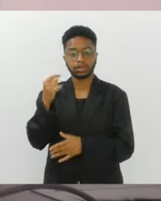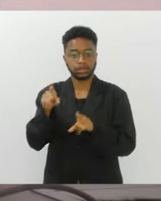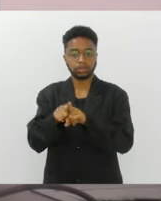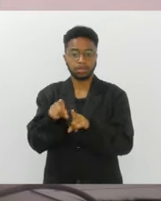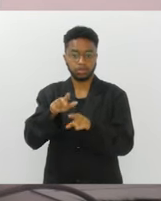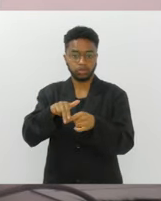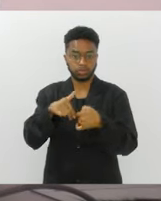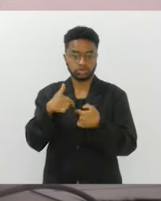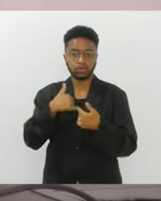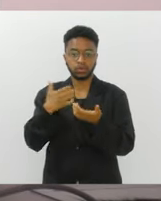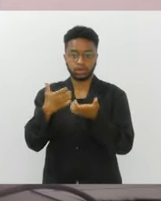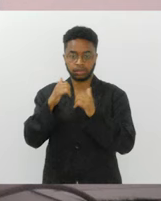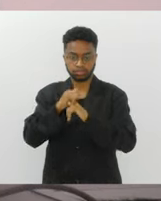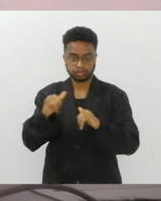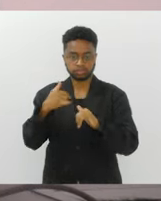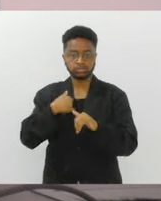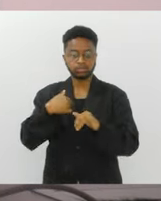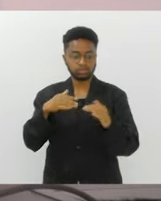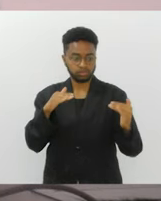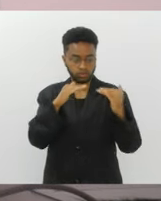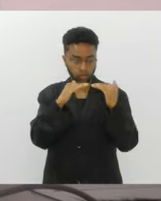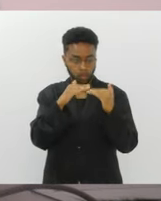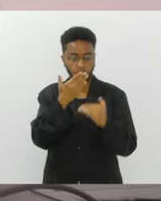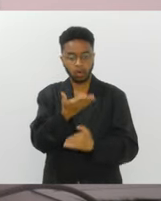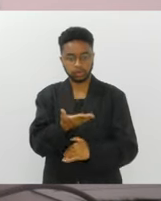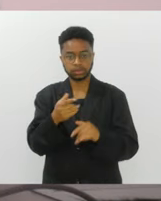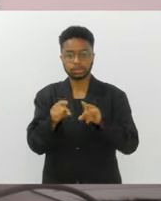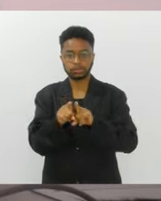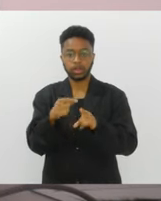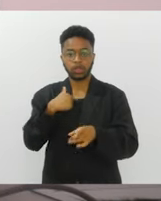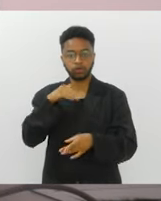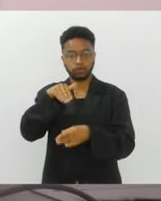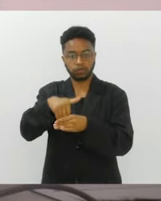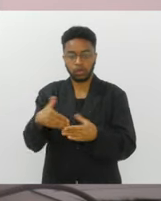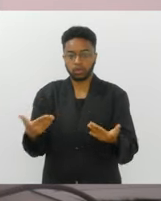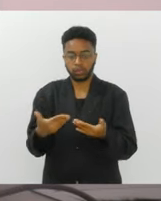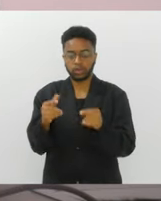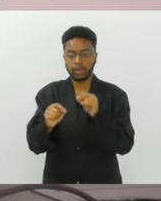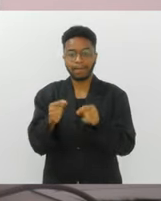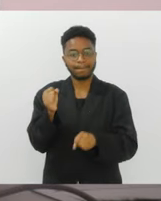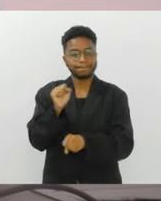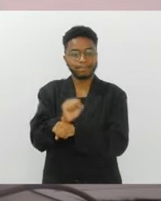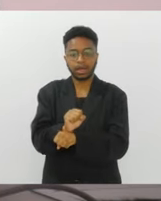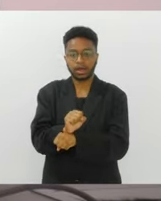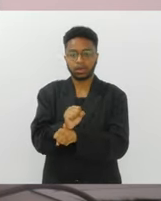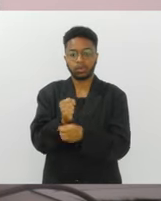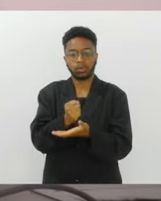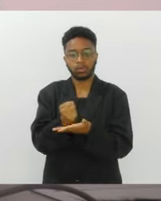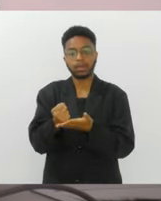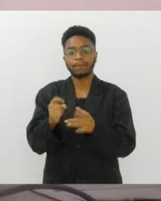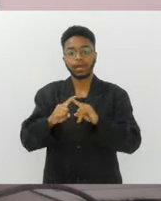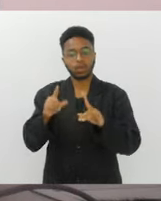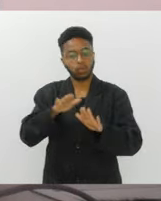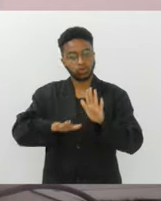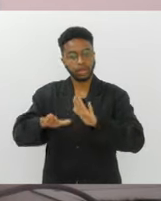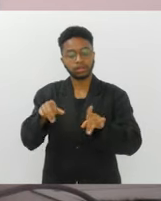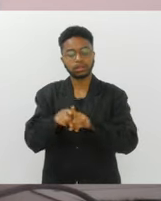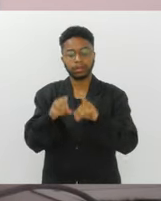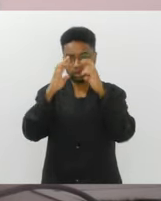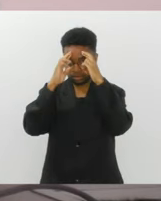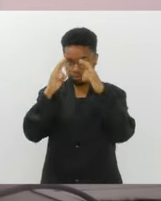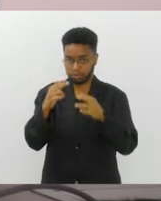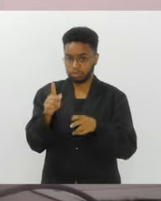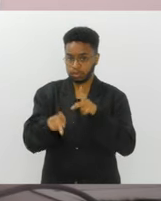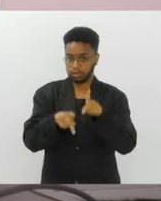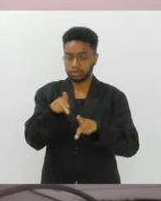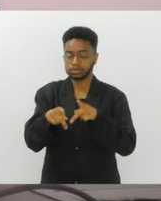vez frisar as suas palavras, que são as minhas também. E deixo aqui o meu voto, desde já, que é pela intervenção, mas com cuidado, com respeito à população, para que o